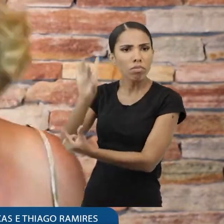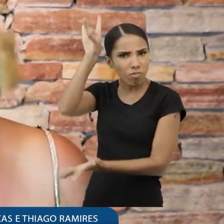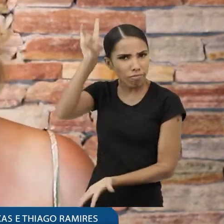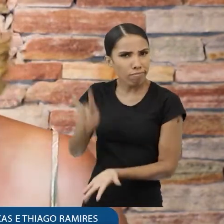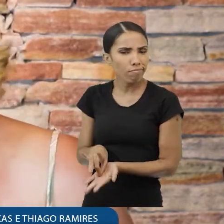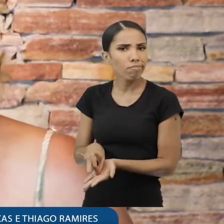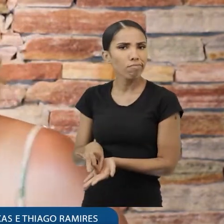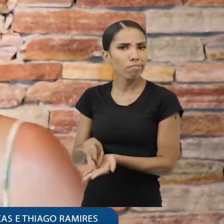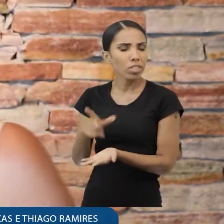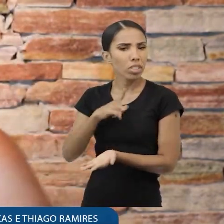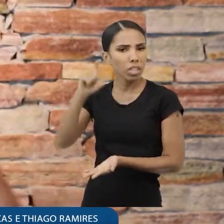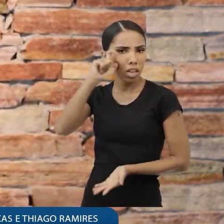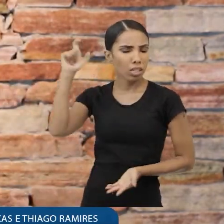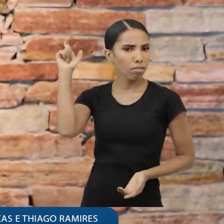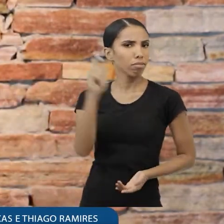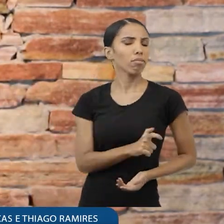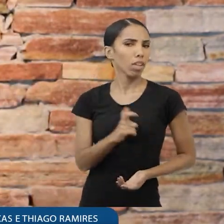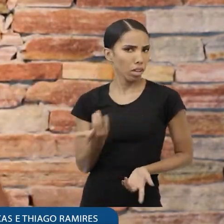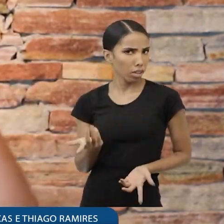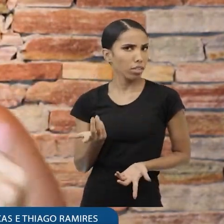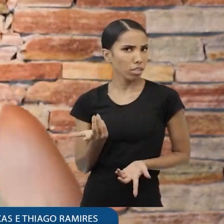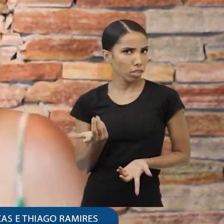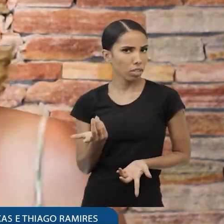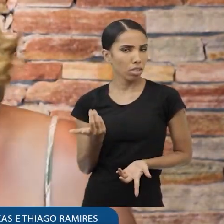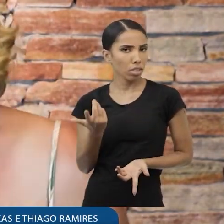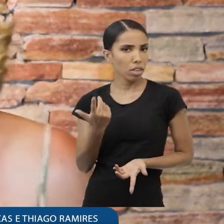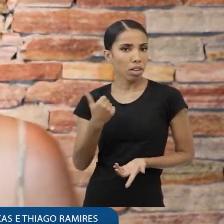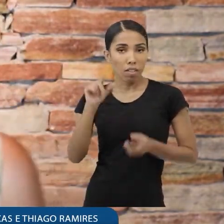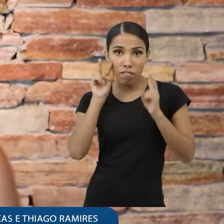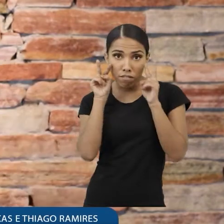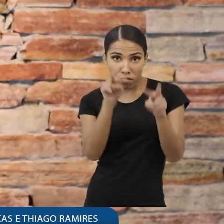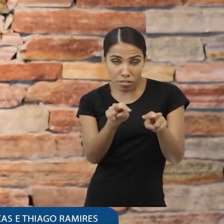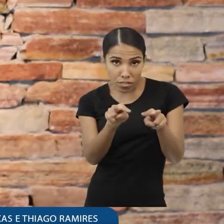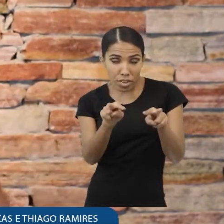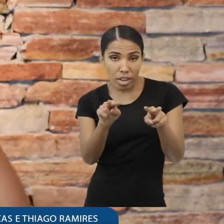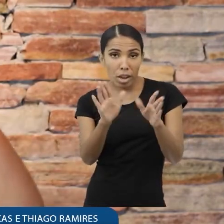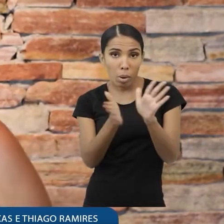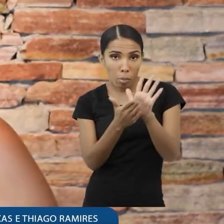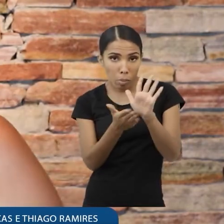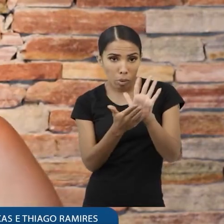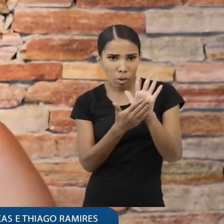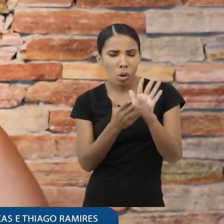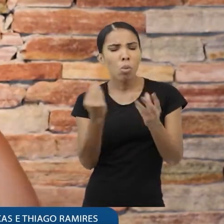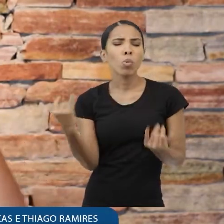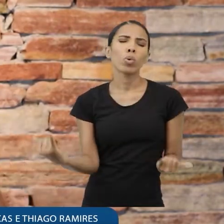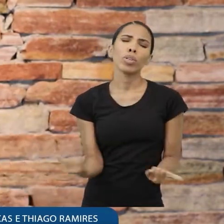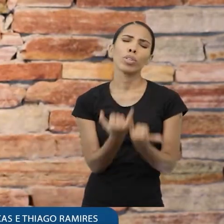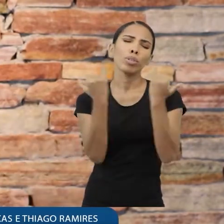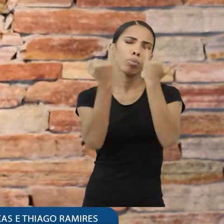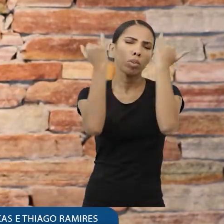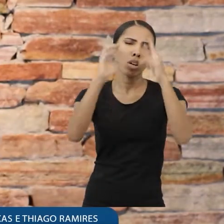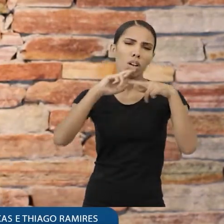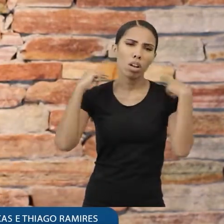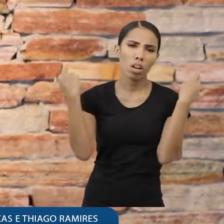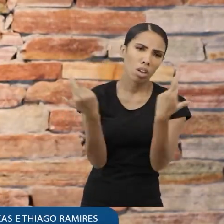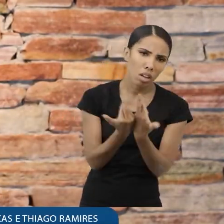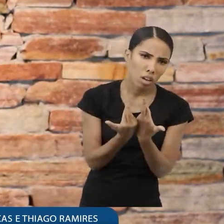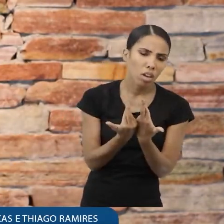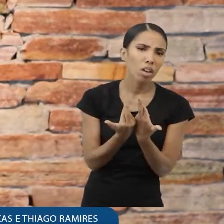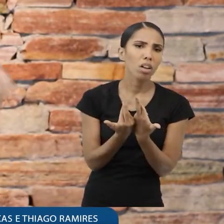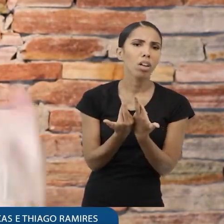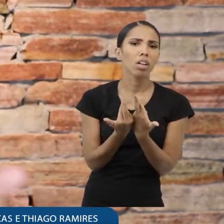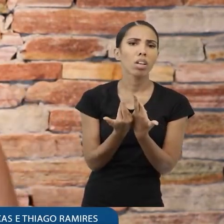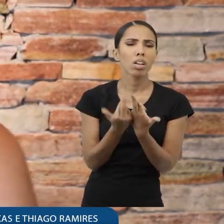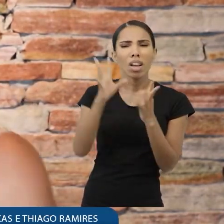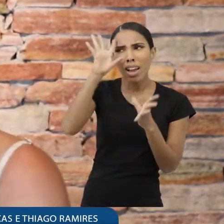ele realmente tem interesse em ver e ouvir a proposta. É muito importante, gente, que vocês consigam uma reunião, mesmo